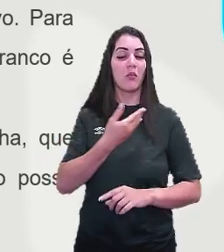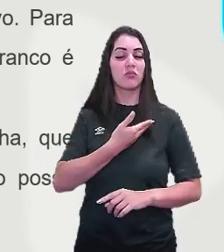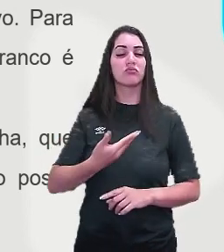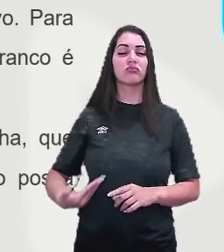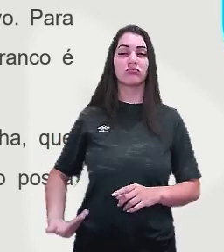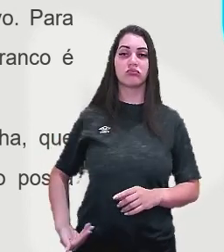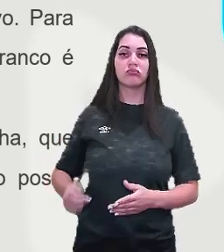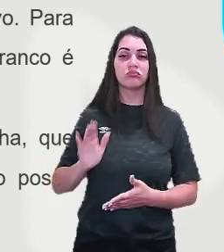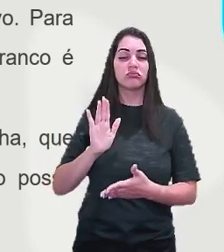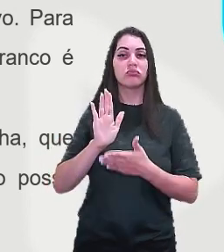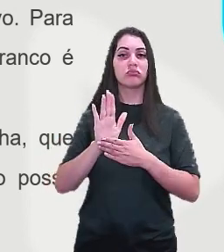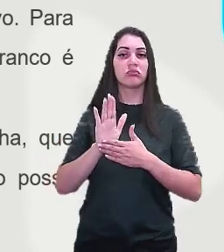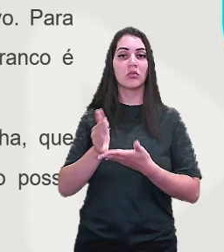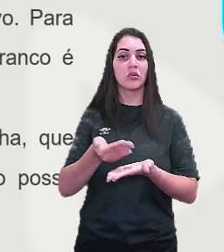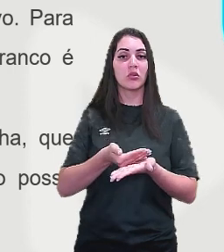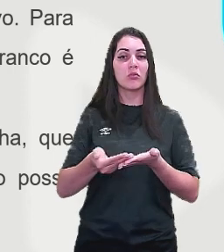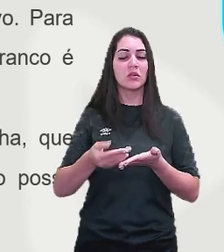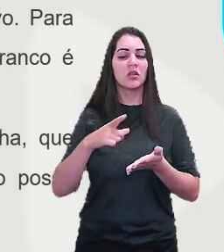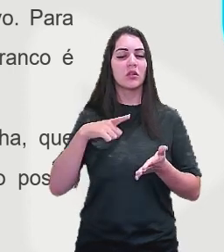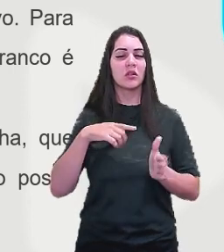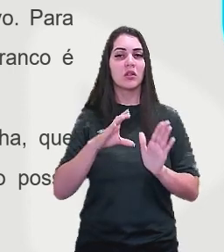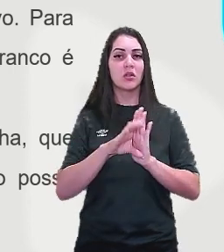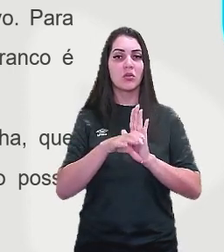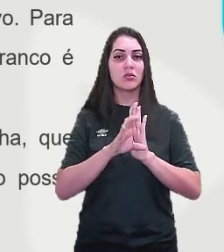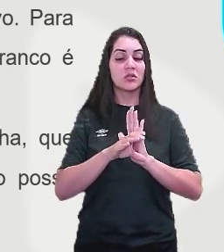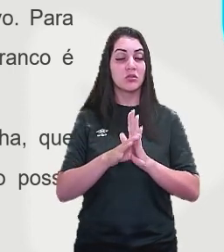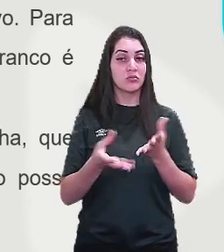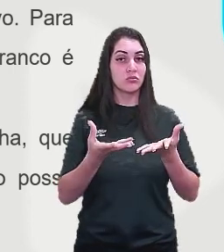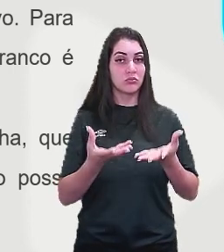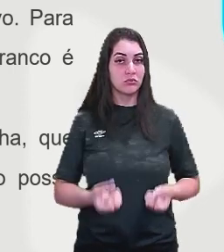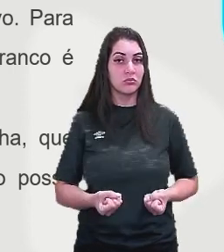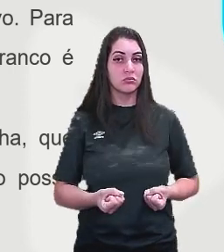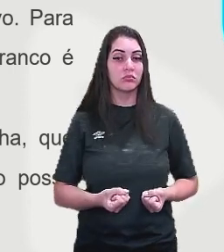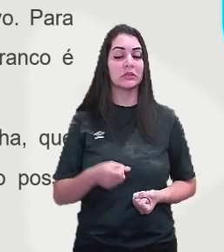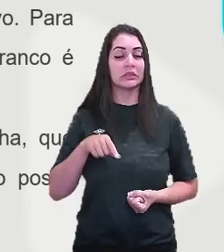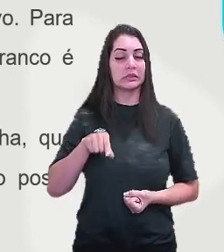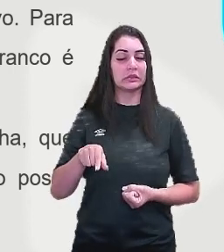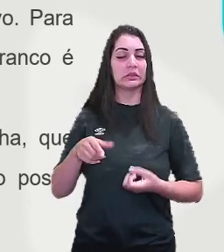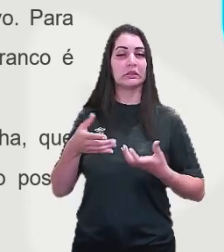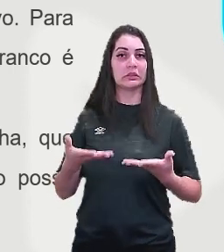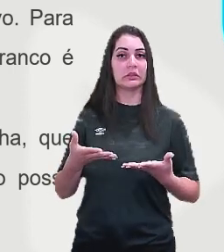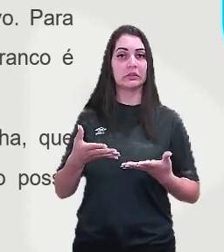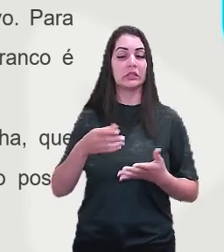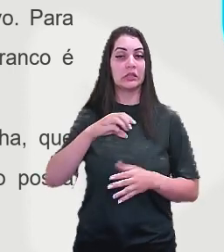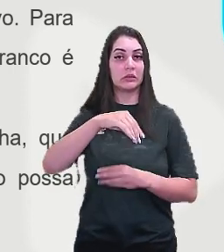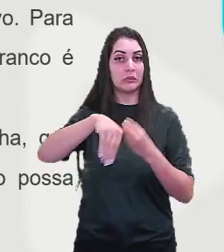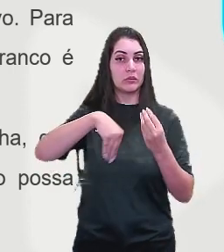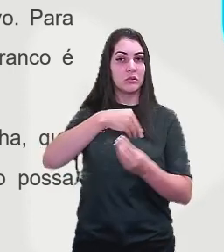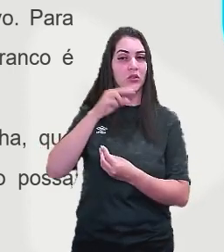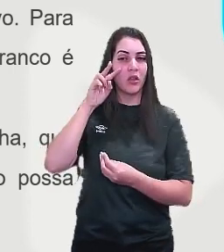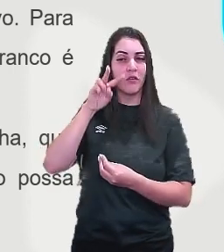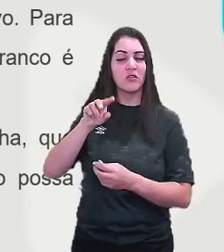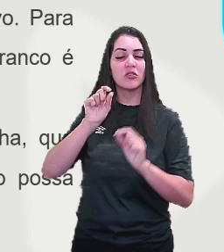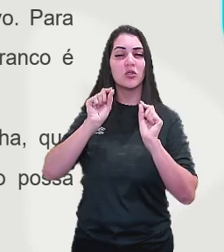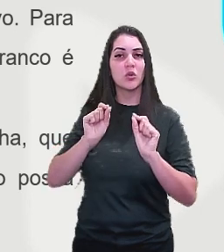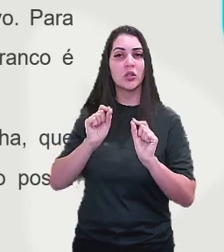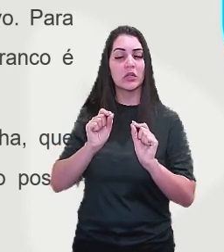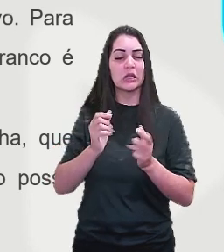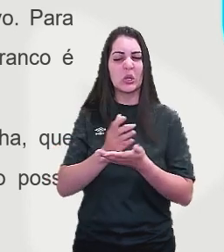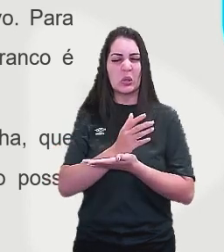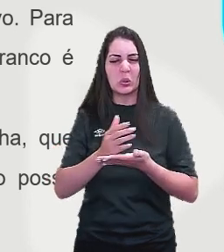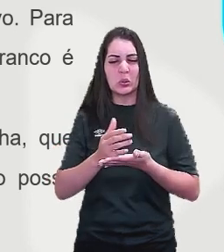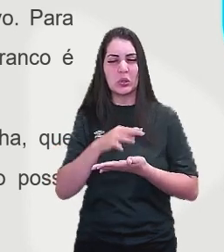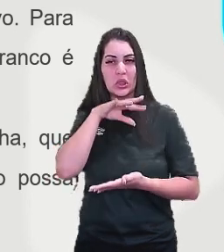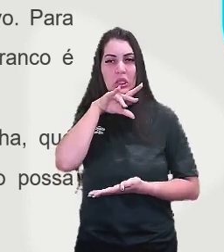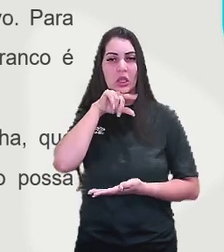República, começaram a surgir conceitos de aceitação. Desta maneira, a mestiçagem é vista como algo negativo. Para